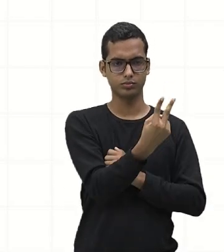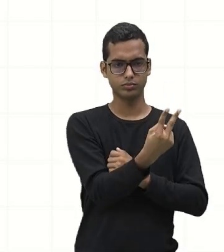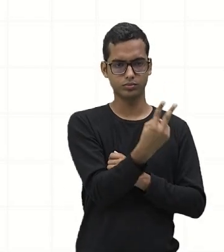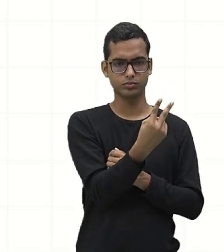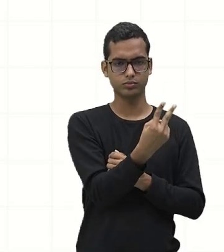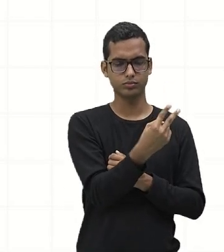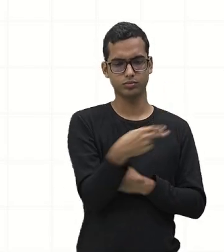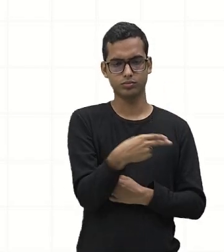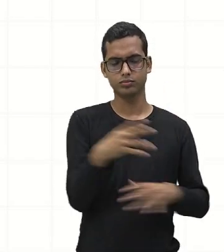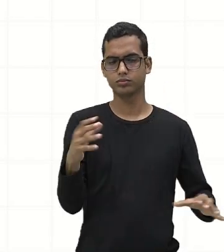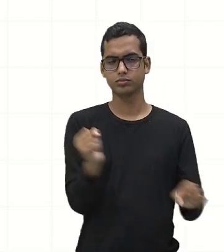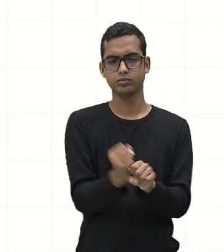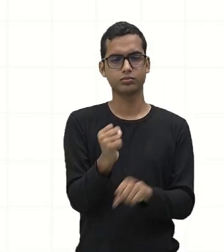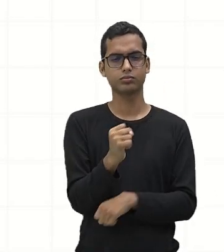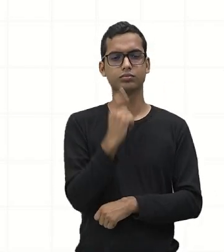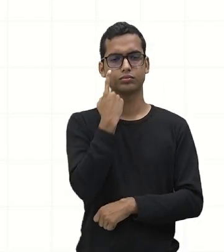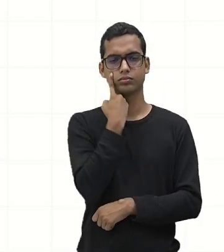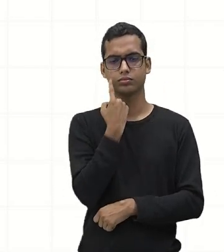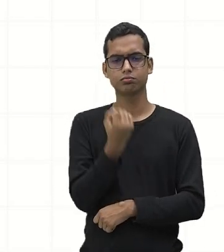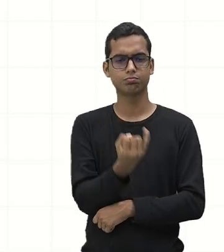5 vezes 5...